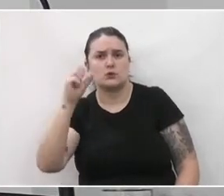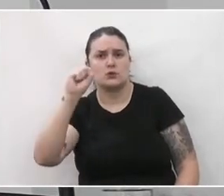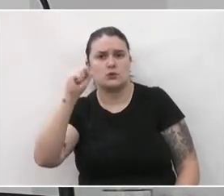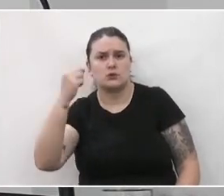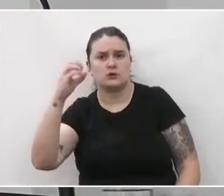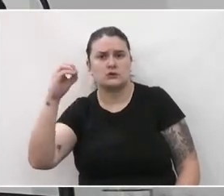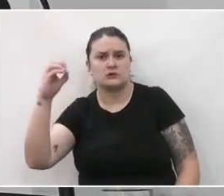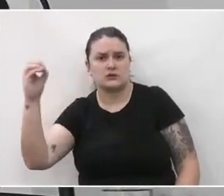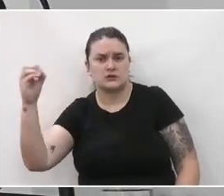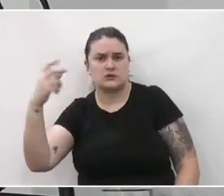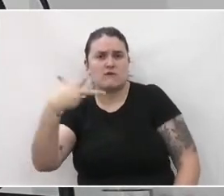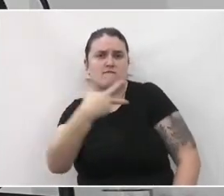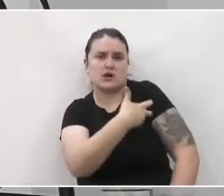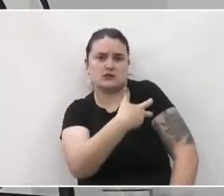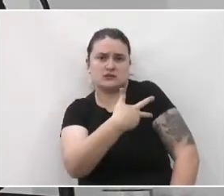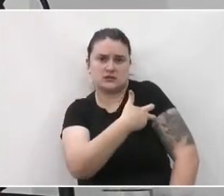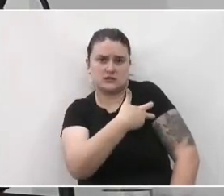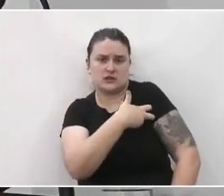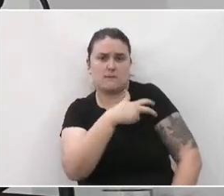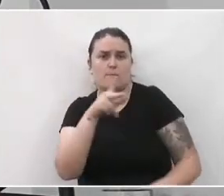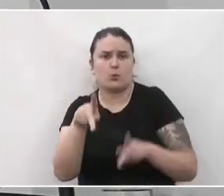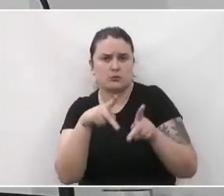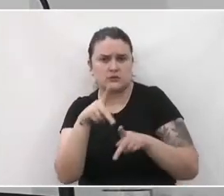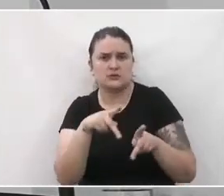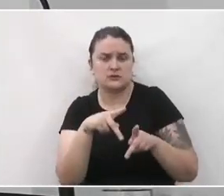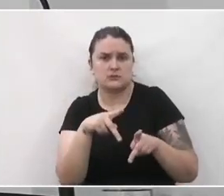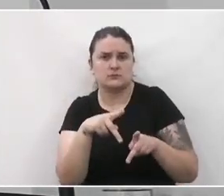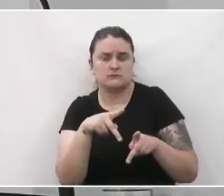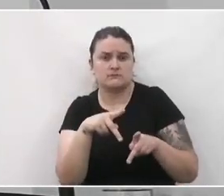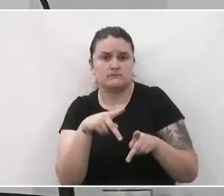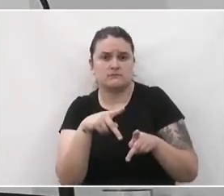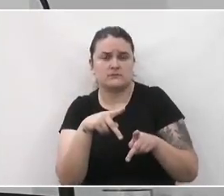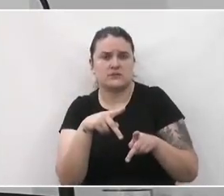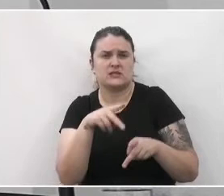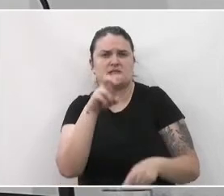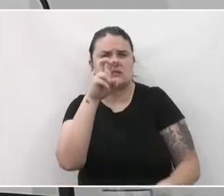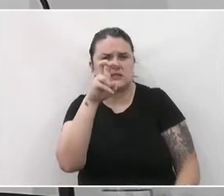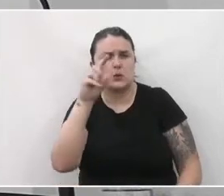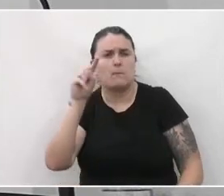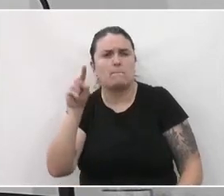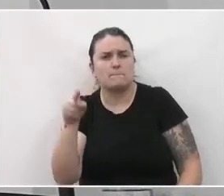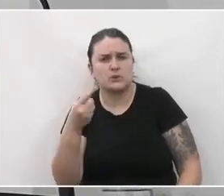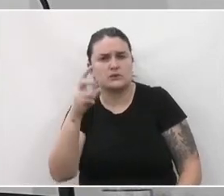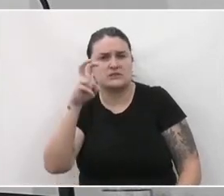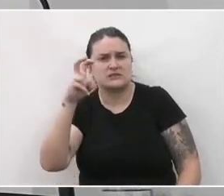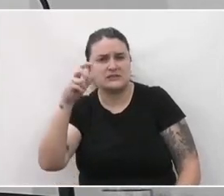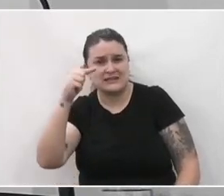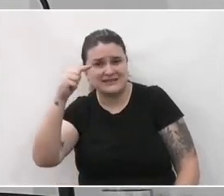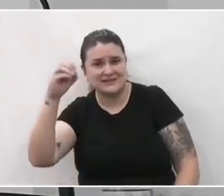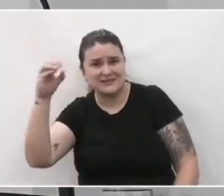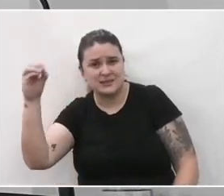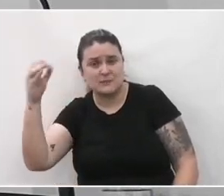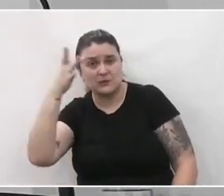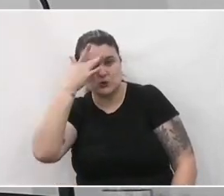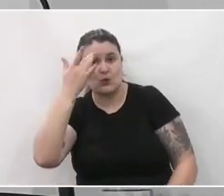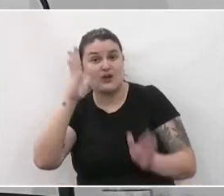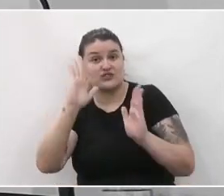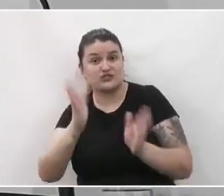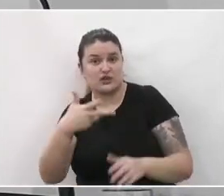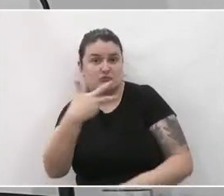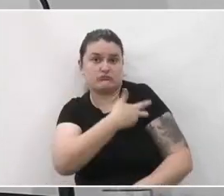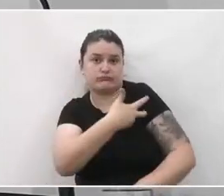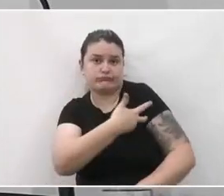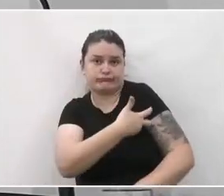9.800 doses destinados à população. Desses, 5.700 pacientes já tiveram a primeira dose